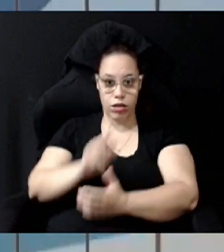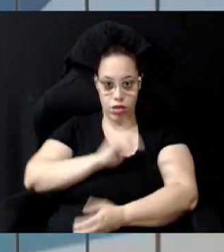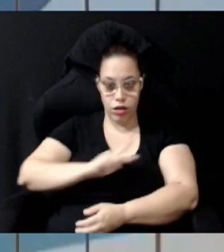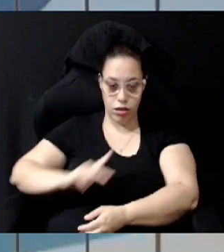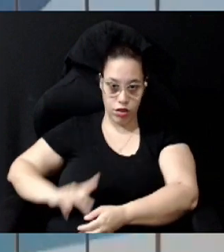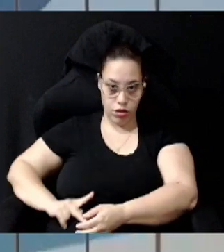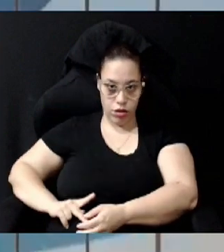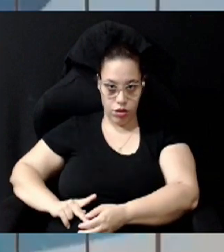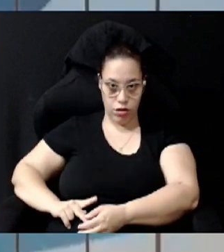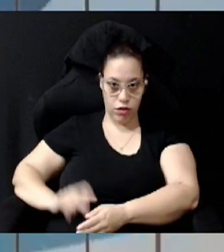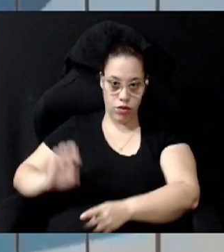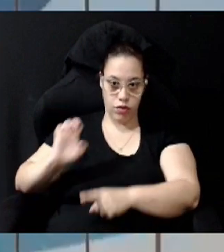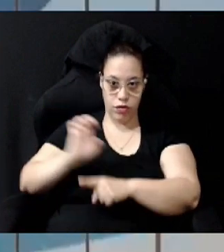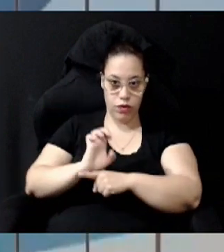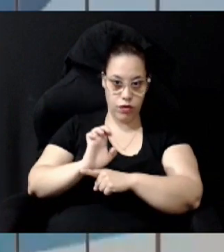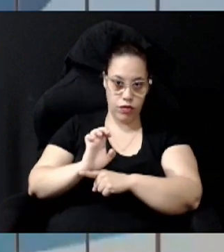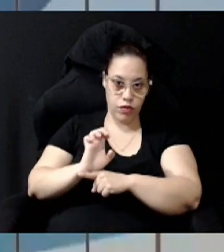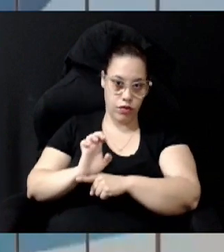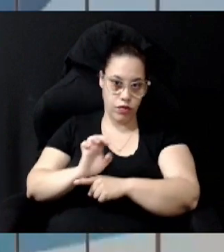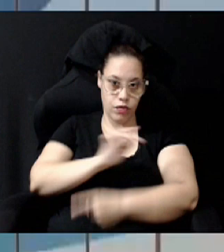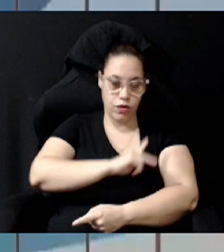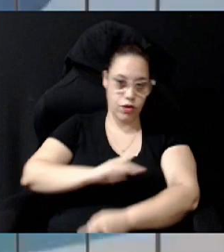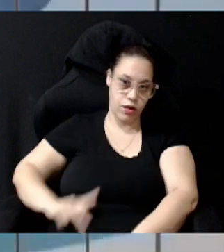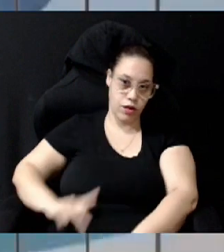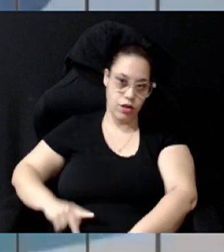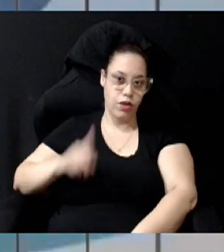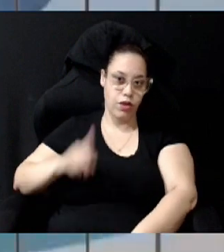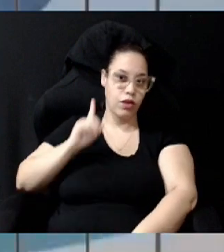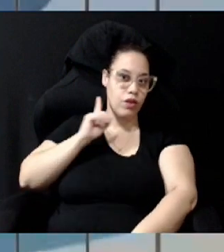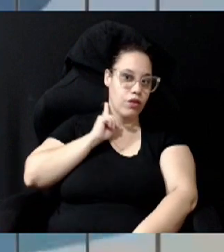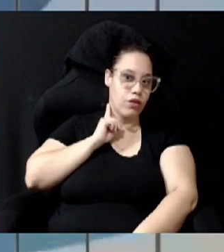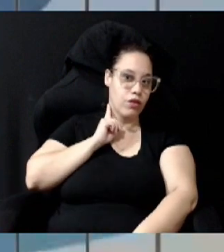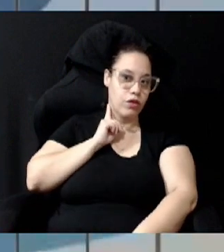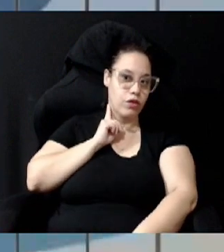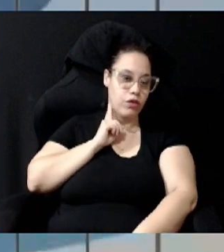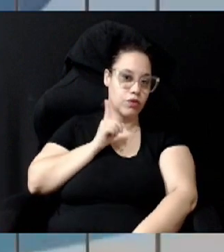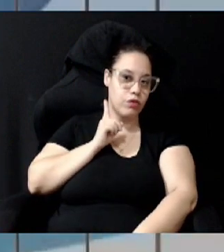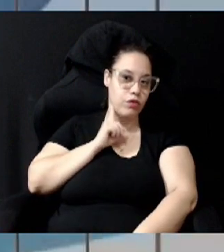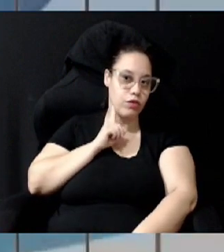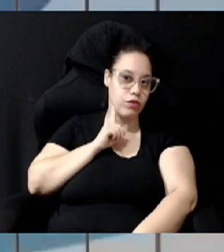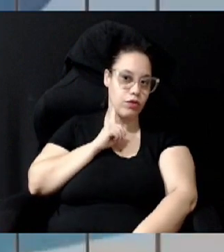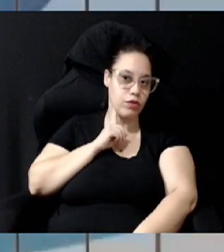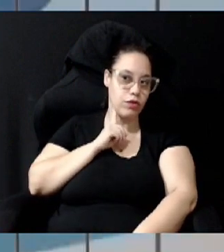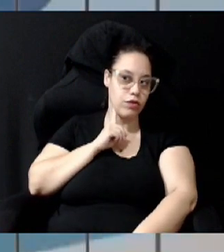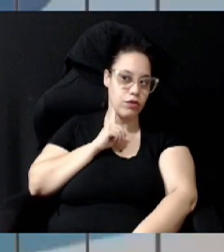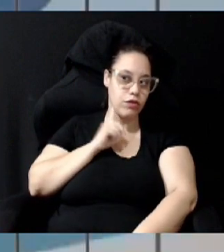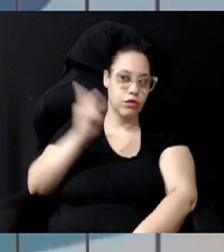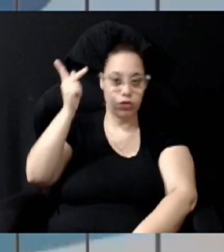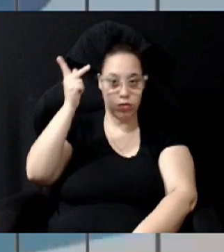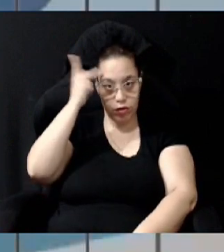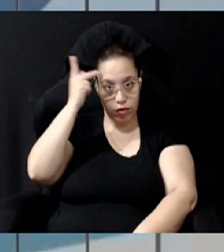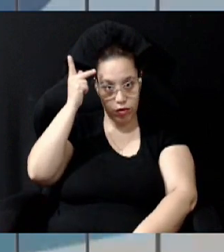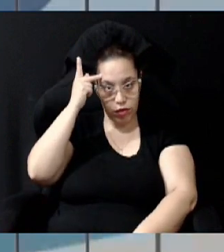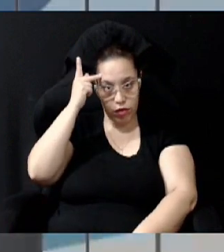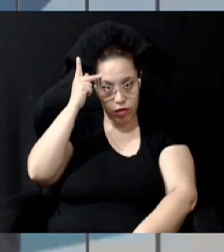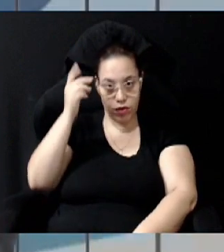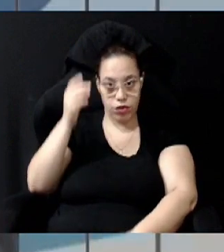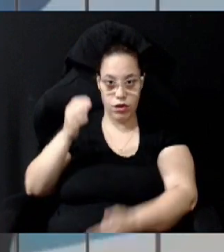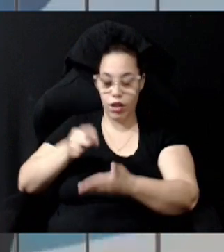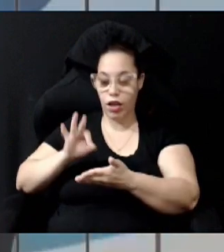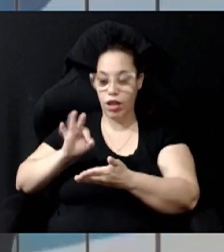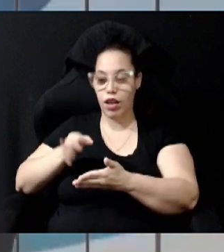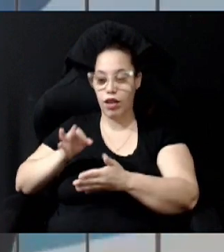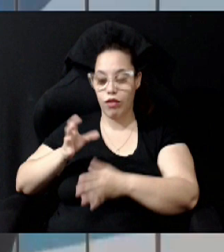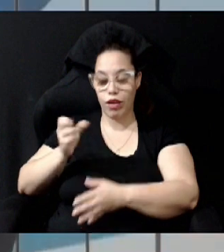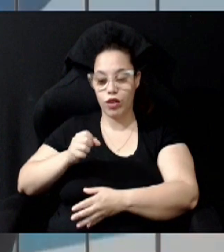Paulo, ora o presidente era de Minas Gerais, ora de São Paulo, ora de Minas Gerais, a famosa política do café com leite que